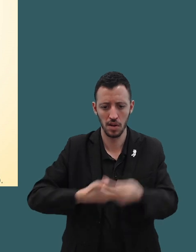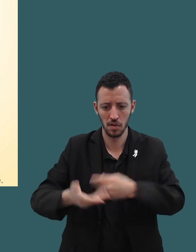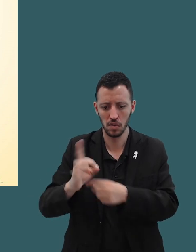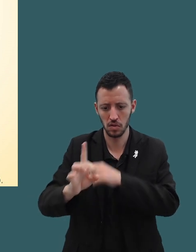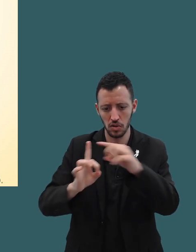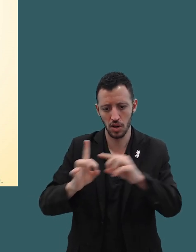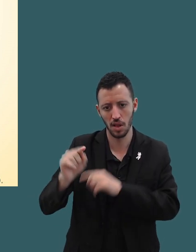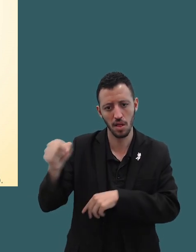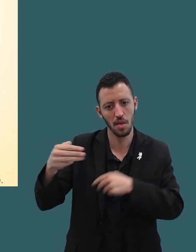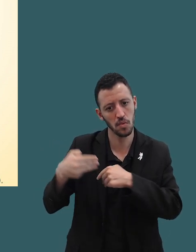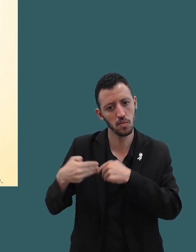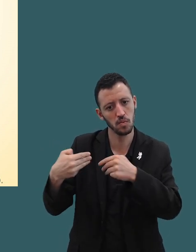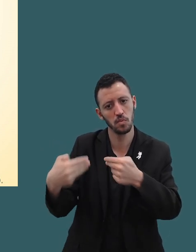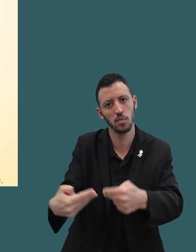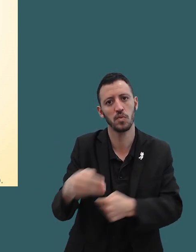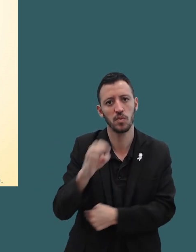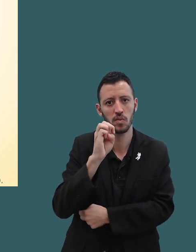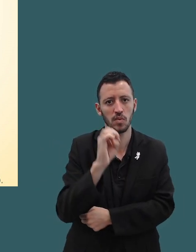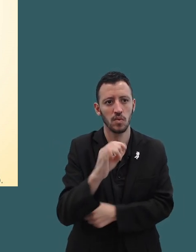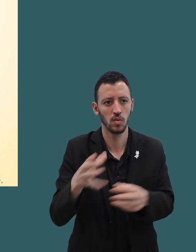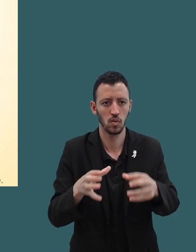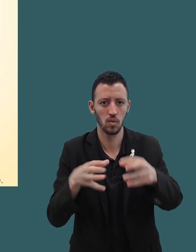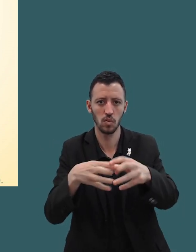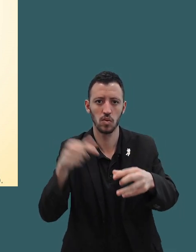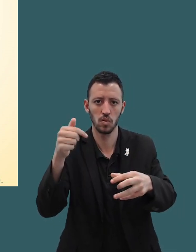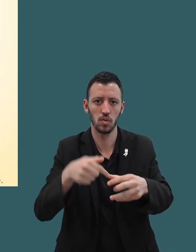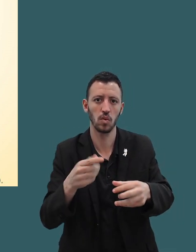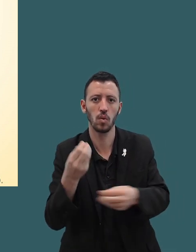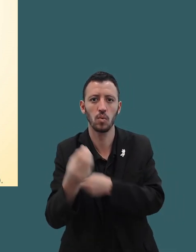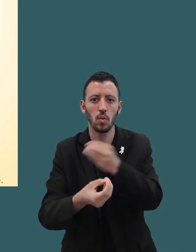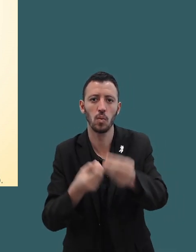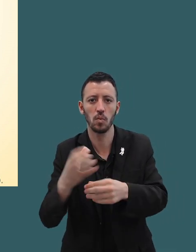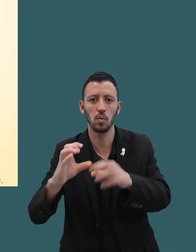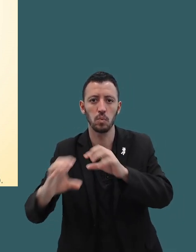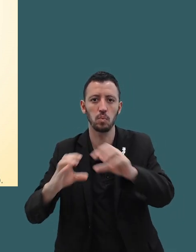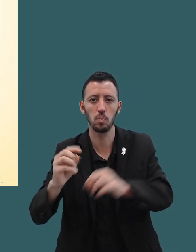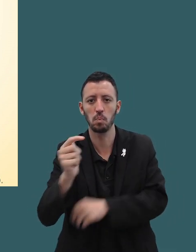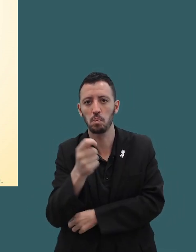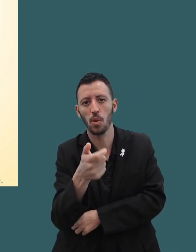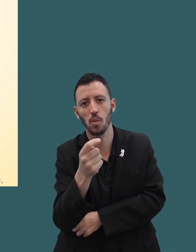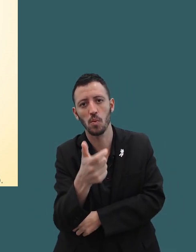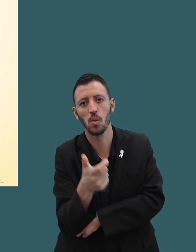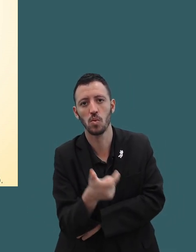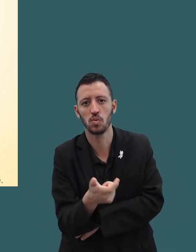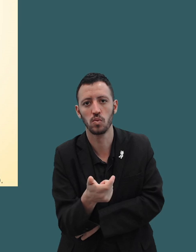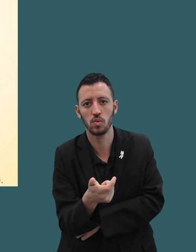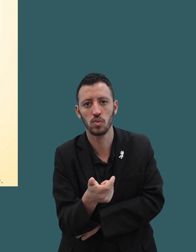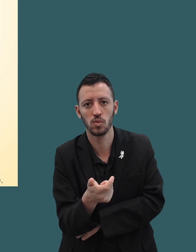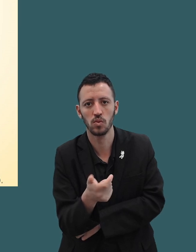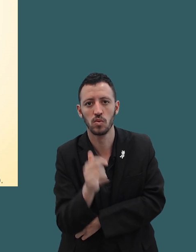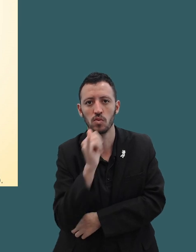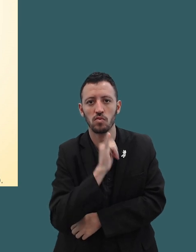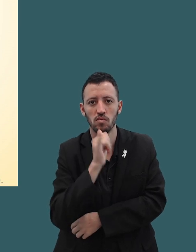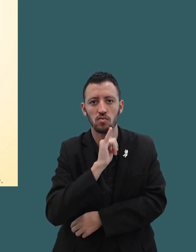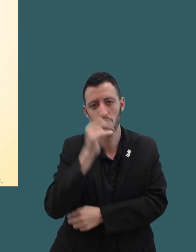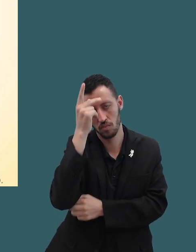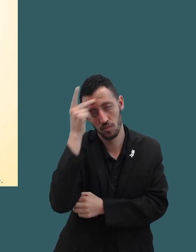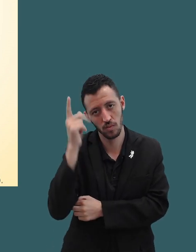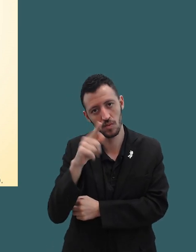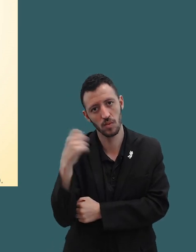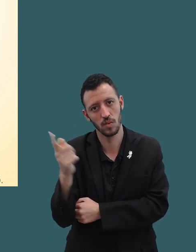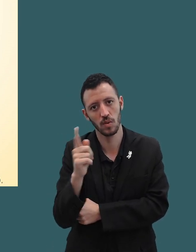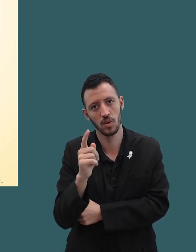conosco lá no Ministério, mas essa turma se comunicava ainda muito pouco, por exemplo, com o pessoal